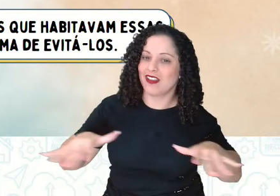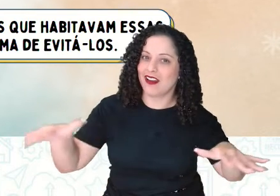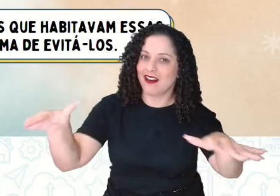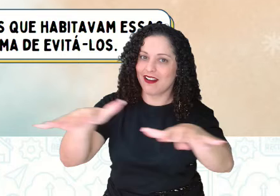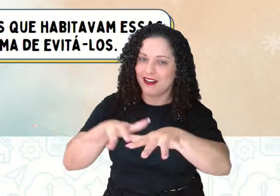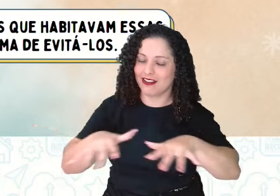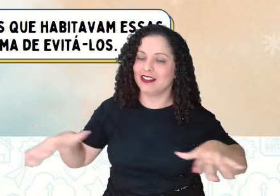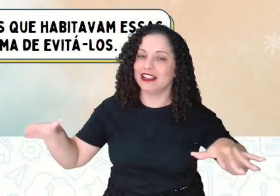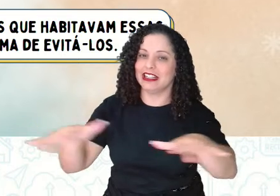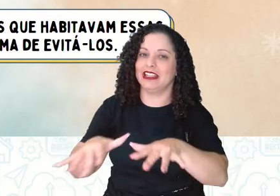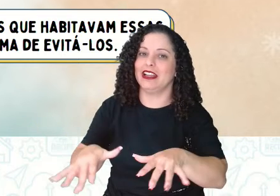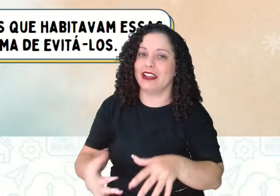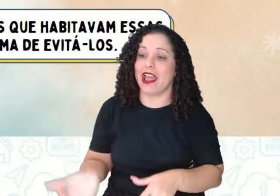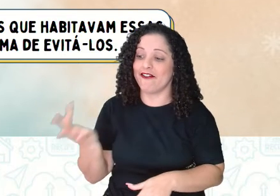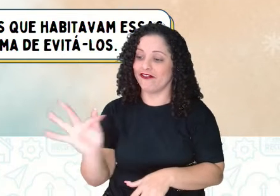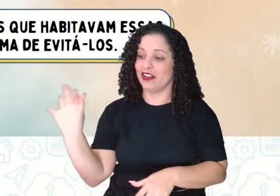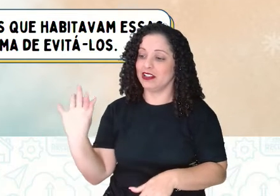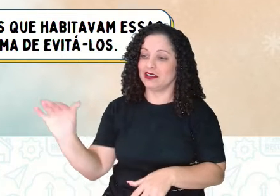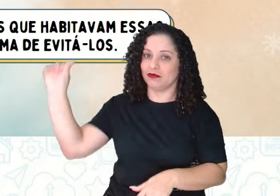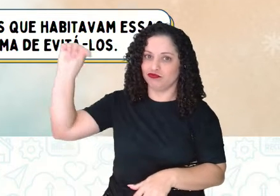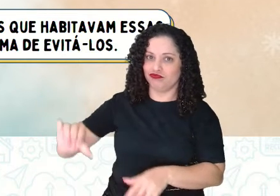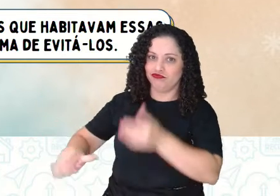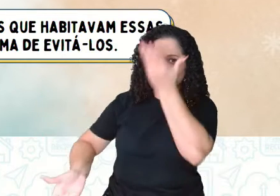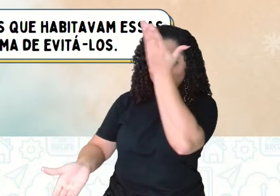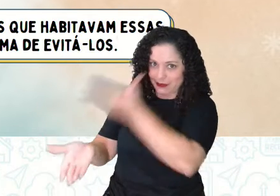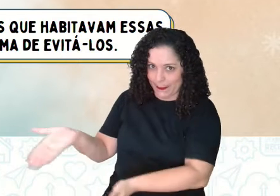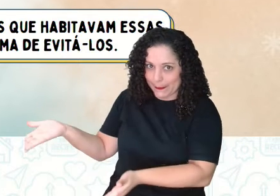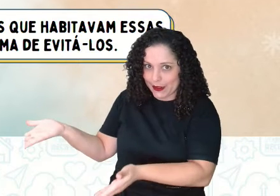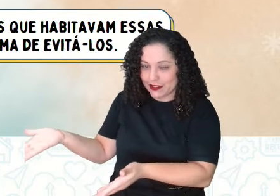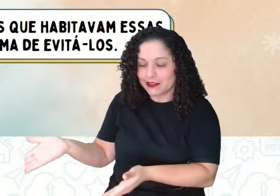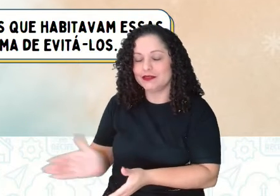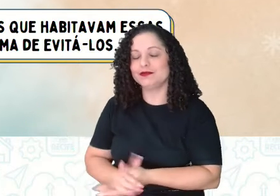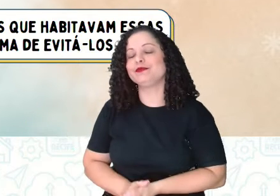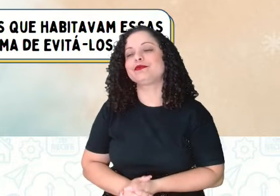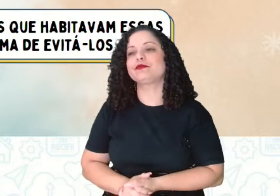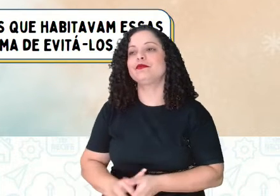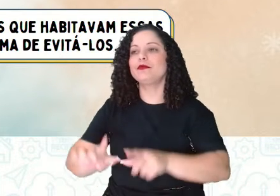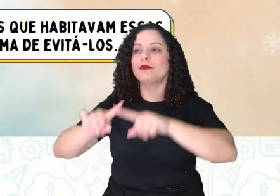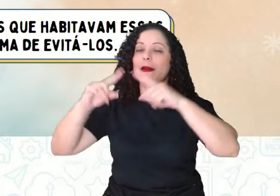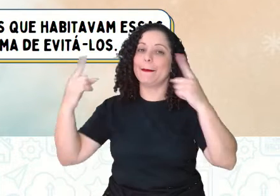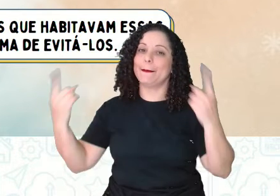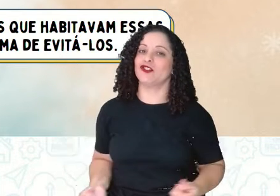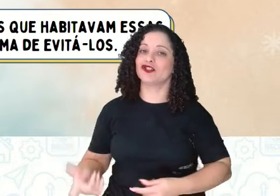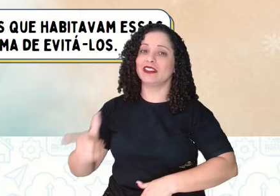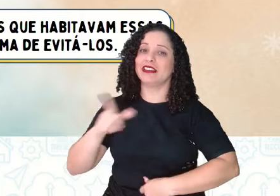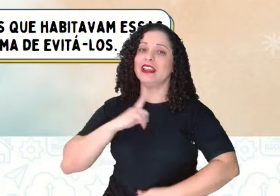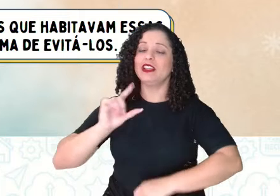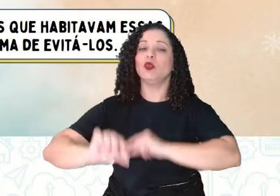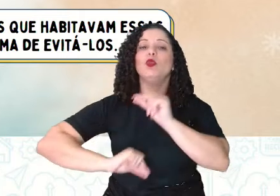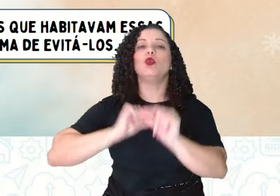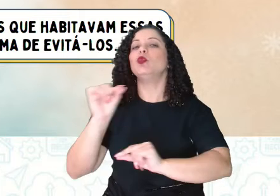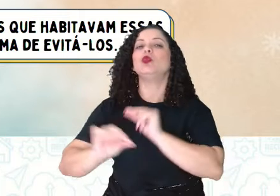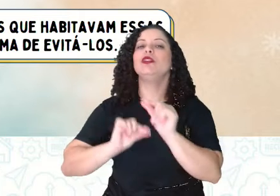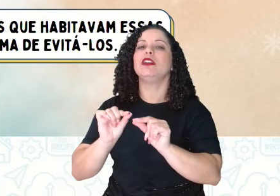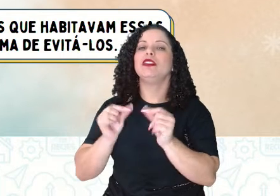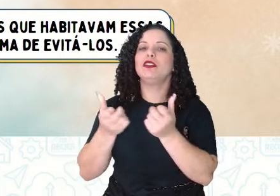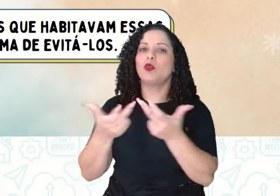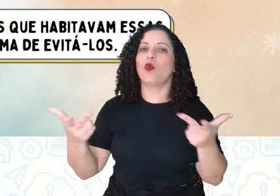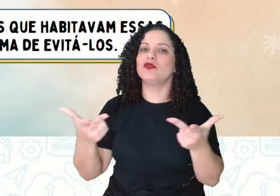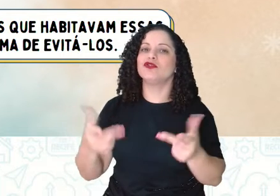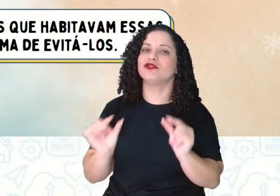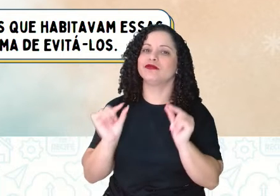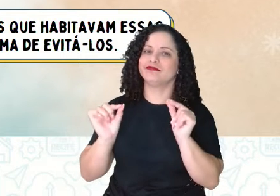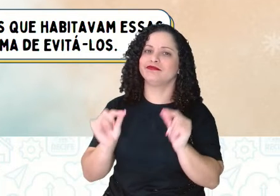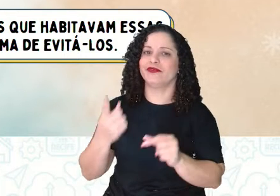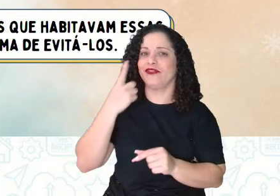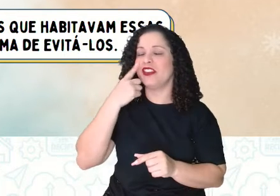em relação aos franceses ali, mas deixou algumas situações. Vejam, as terras